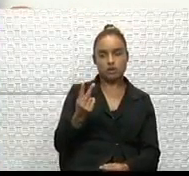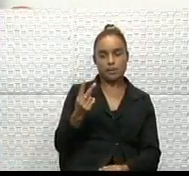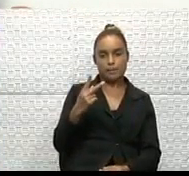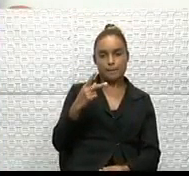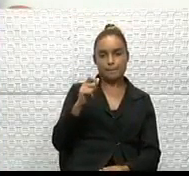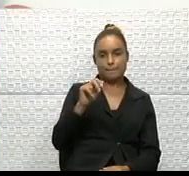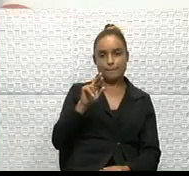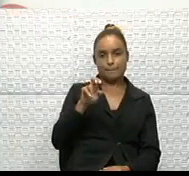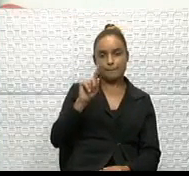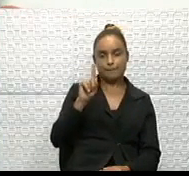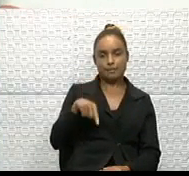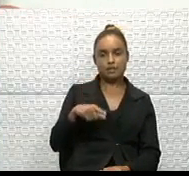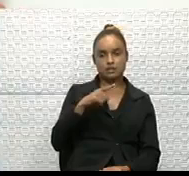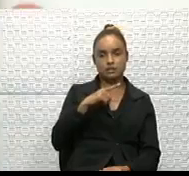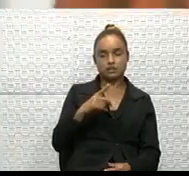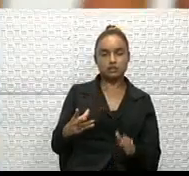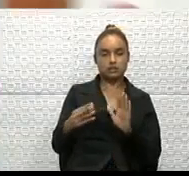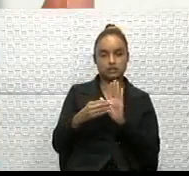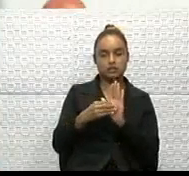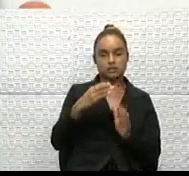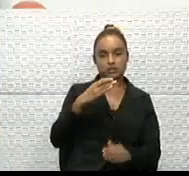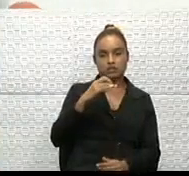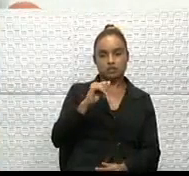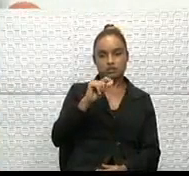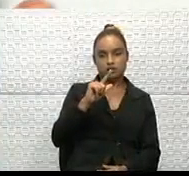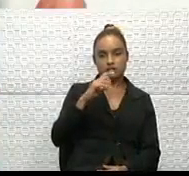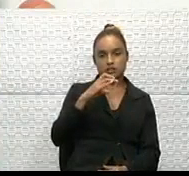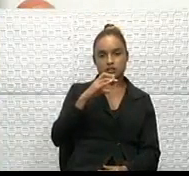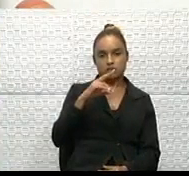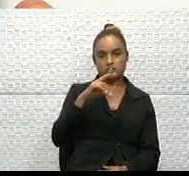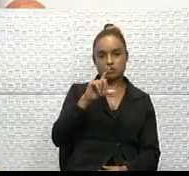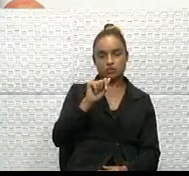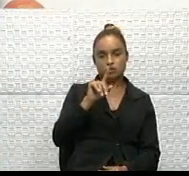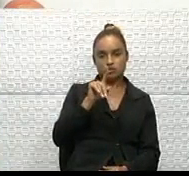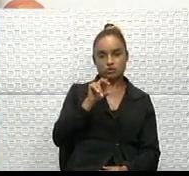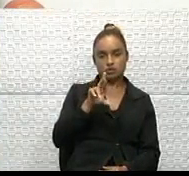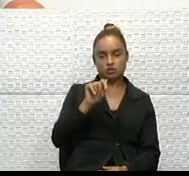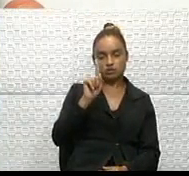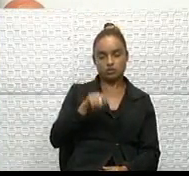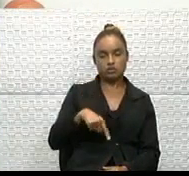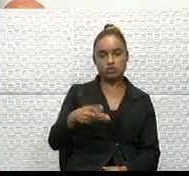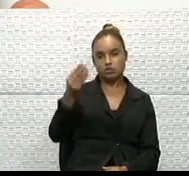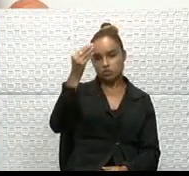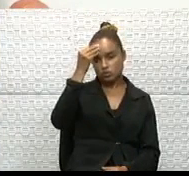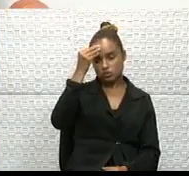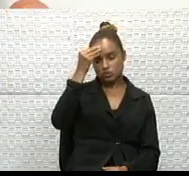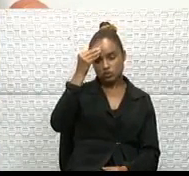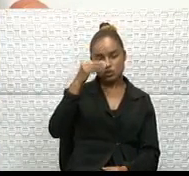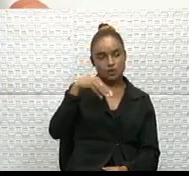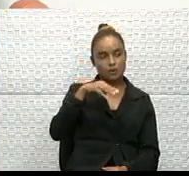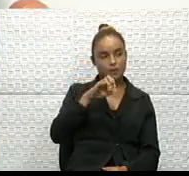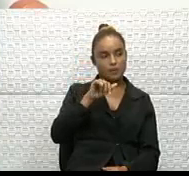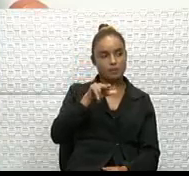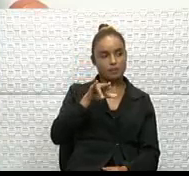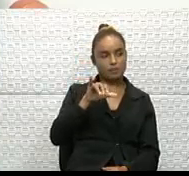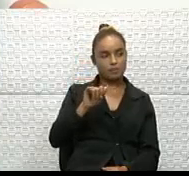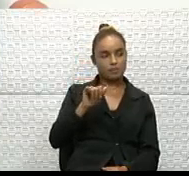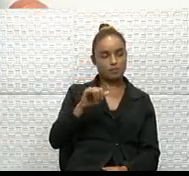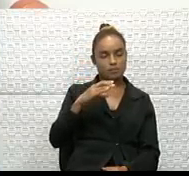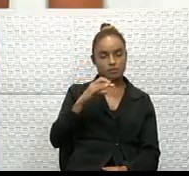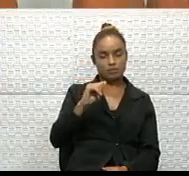na calculadora. E é importante que você continue registrando os dados na memória da calculadora. Depois de registrar